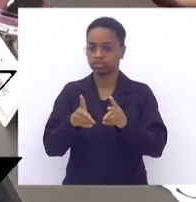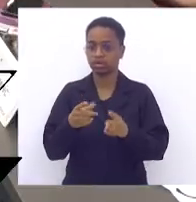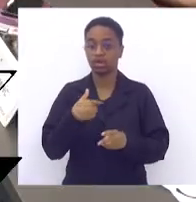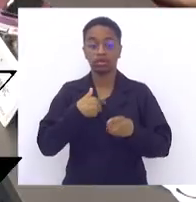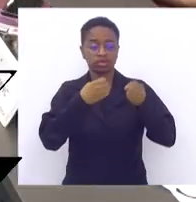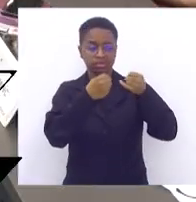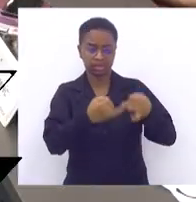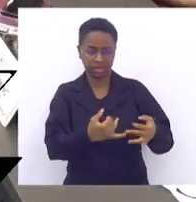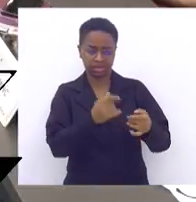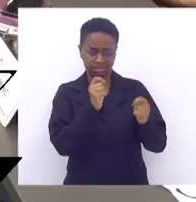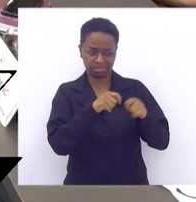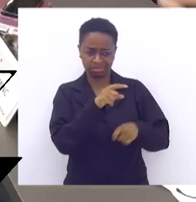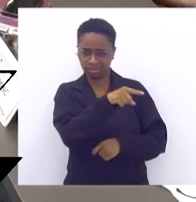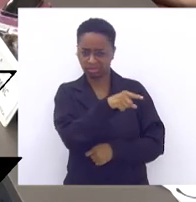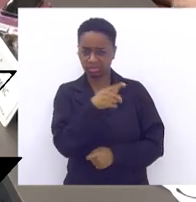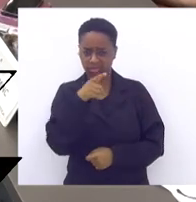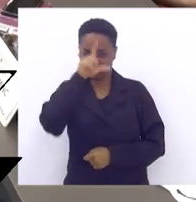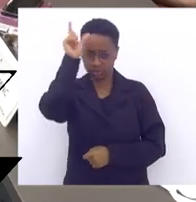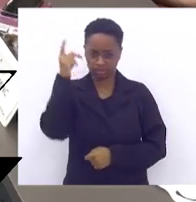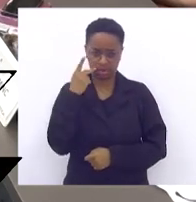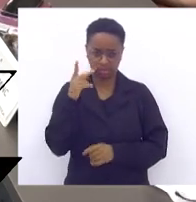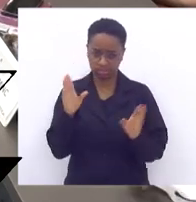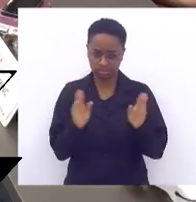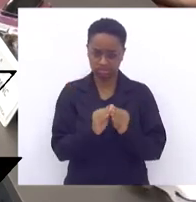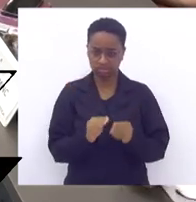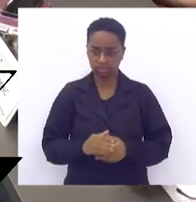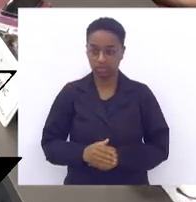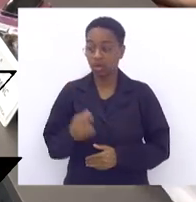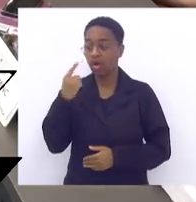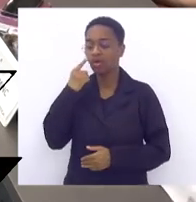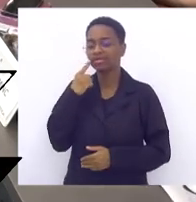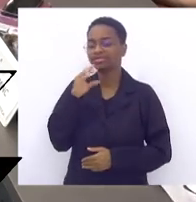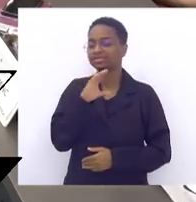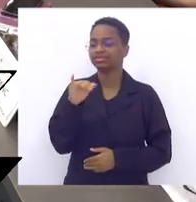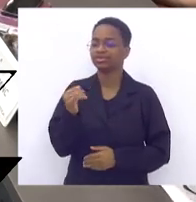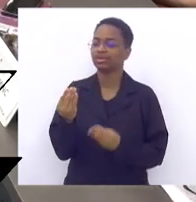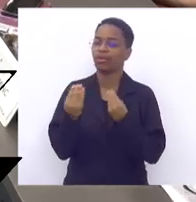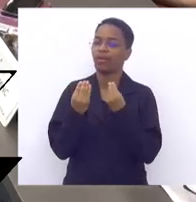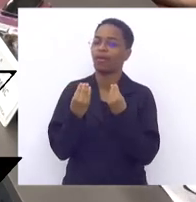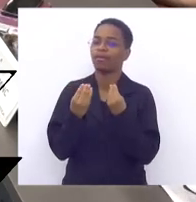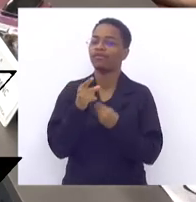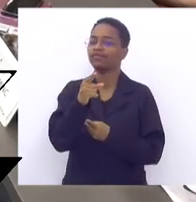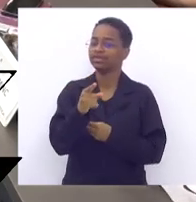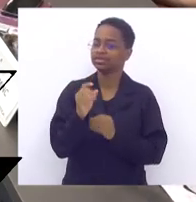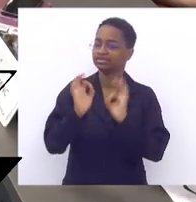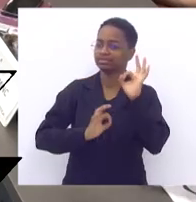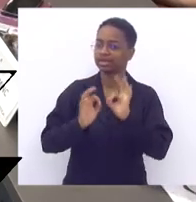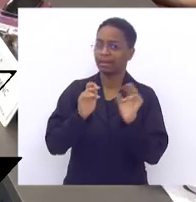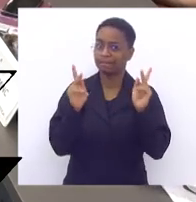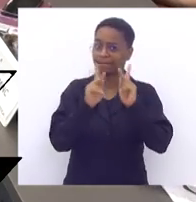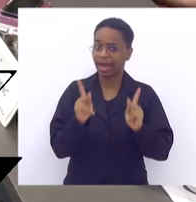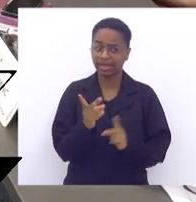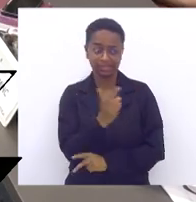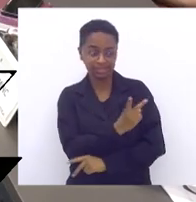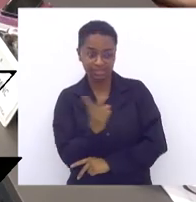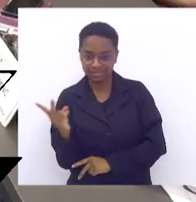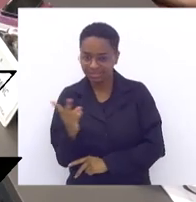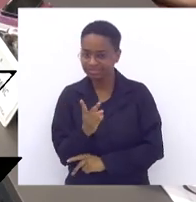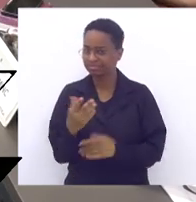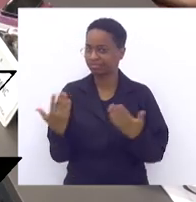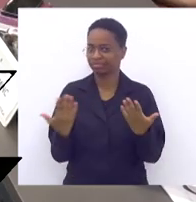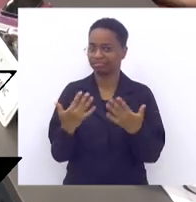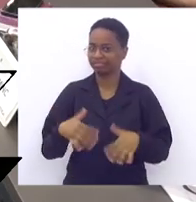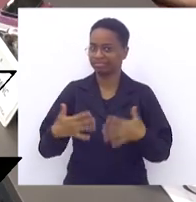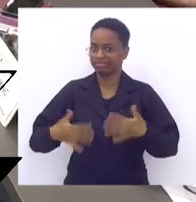esclarecimento extra para o deputado Luiz Paulo, bem curto. Olha como é que a CCJ faz. Eu sou o operador da paz entre Luiz Paulo e Carlos Mink. É